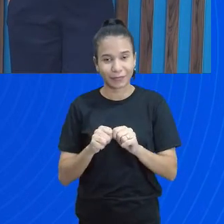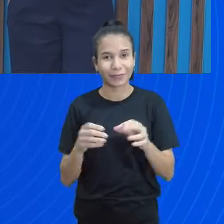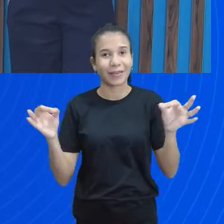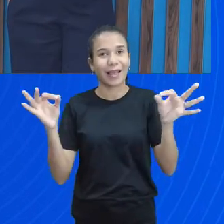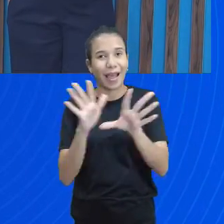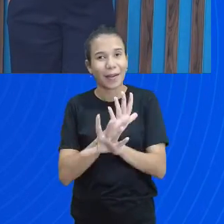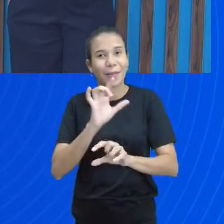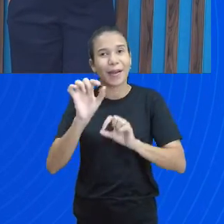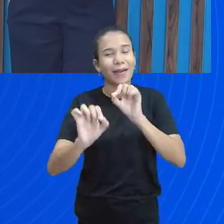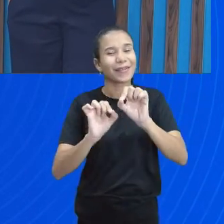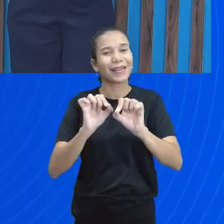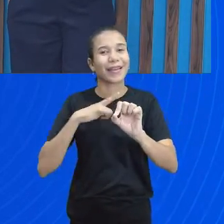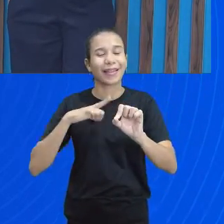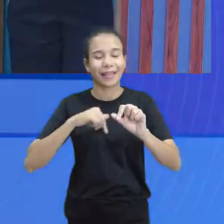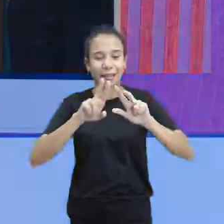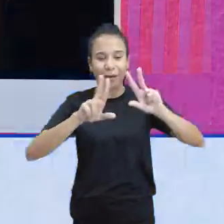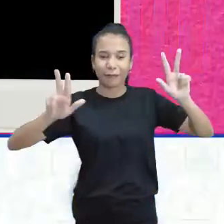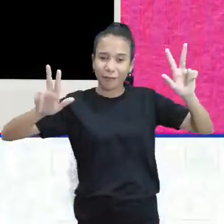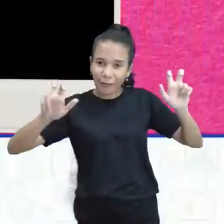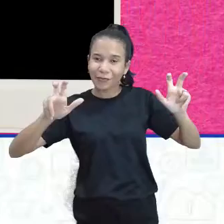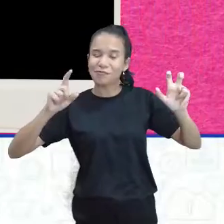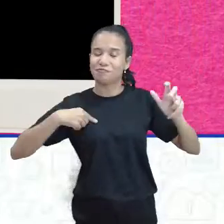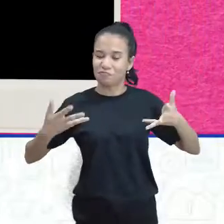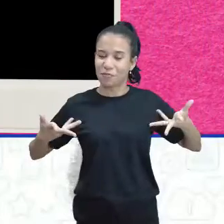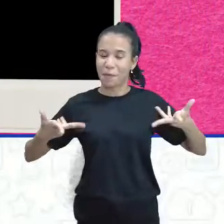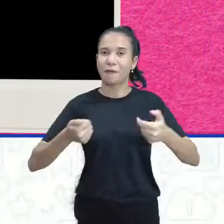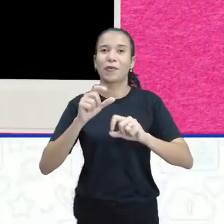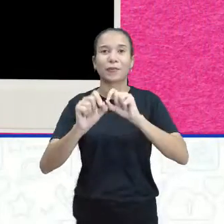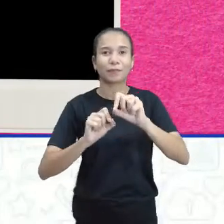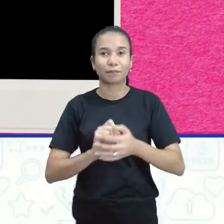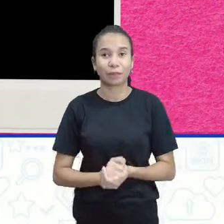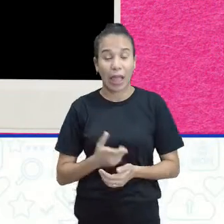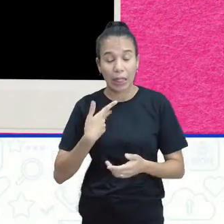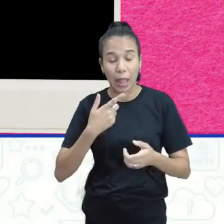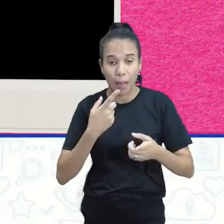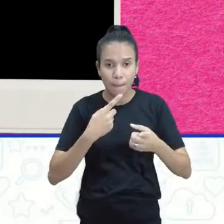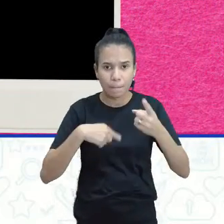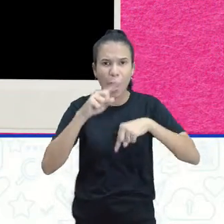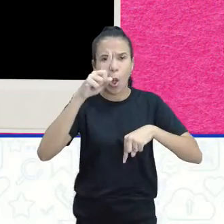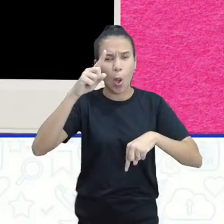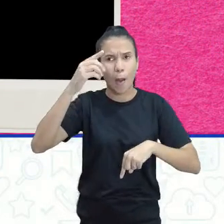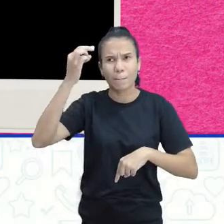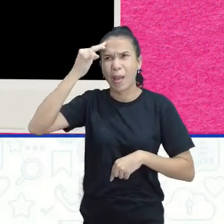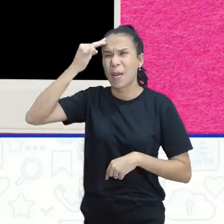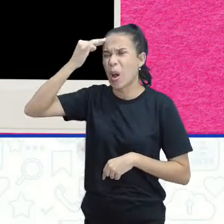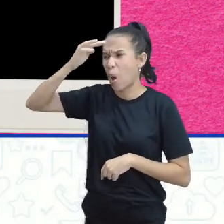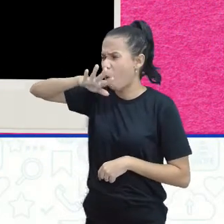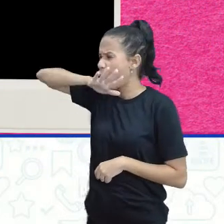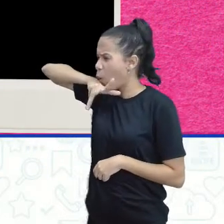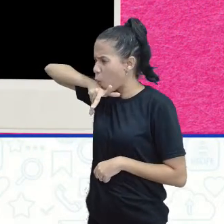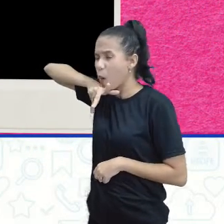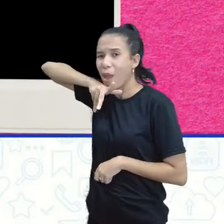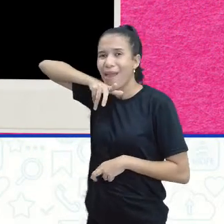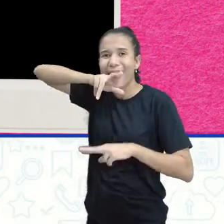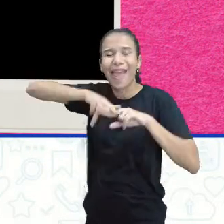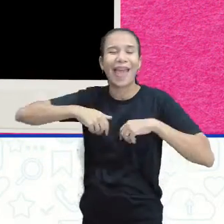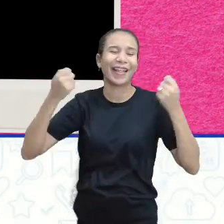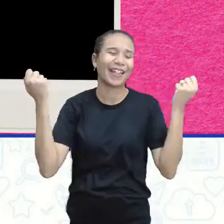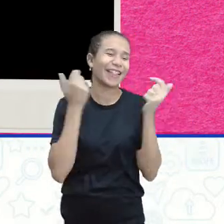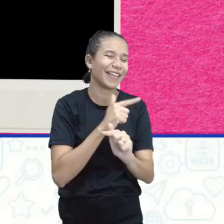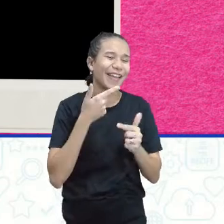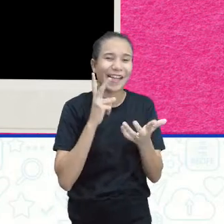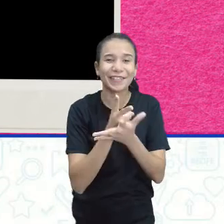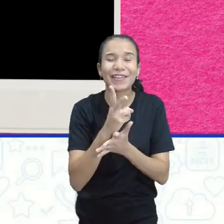encerrar, eu trouxe uma citação de Nietzsche que eu achei brilhante, ó. A vantagem de ter péssima memória é divertir-se